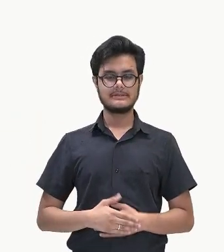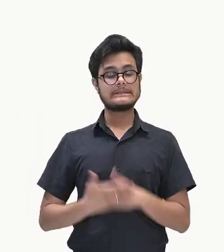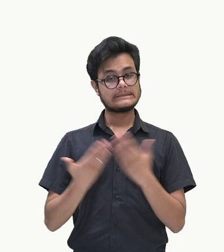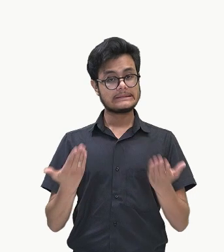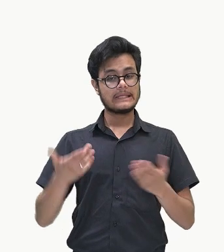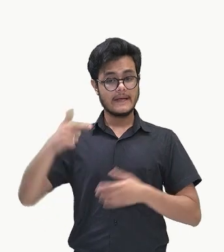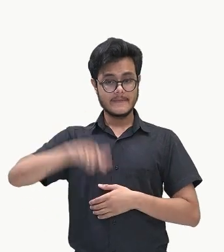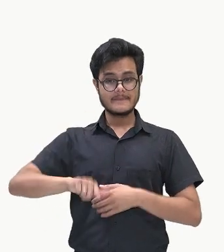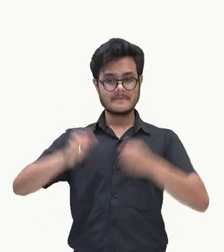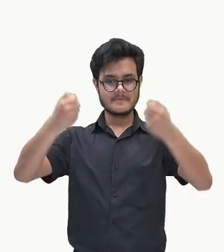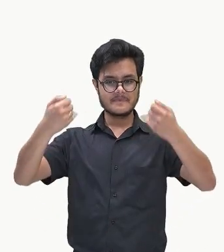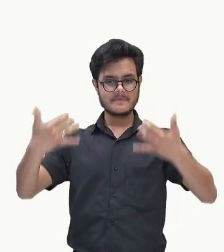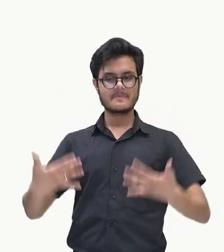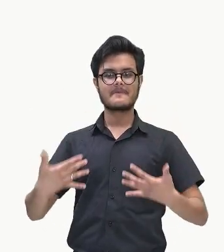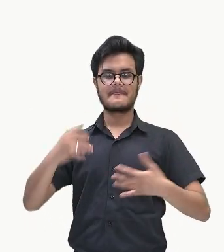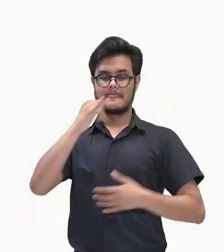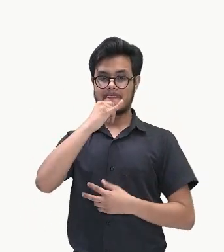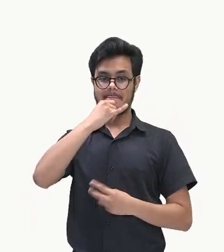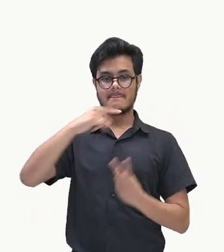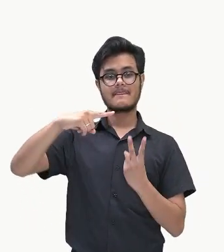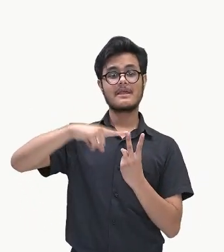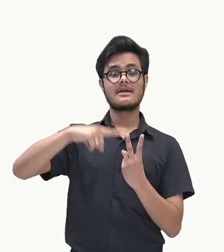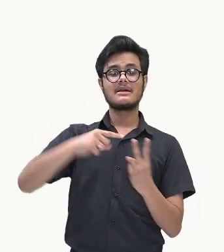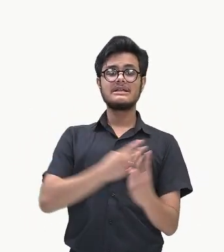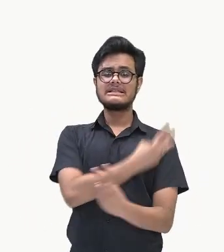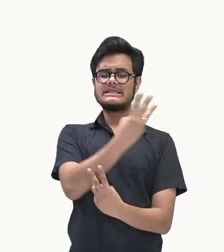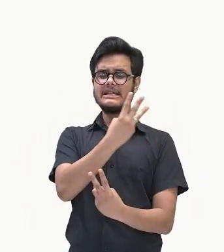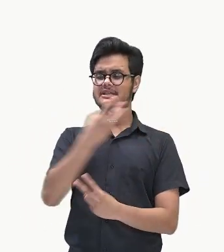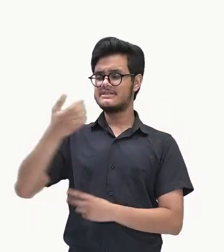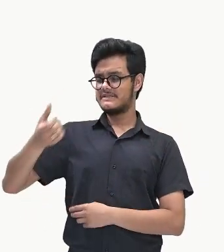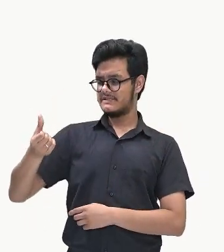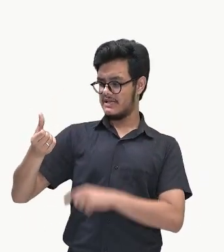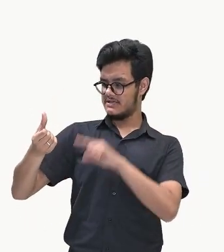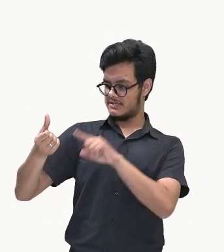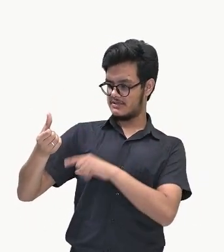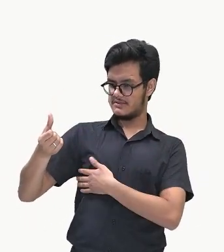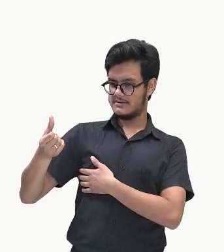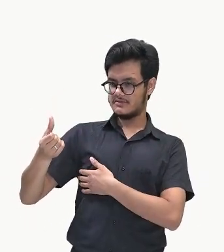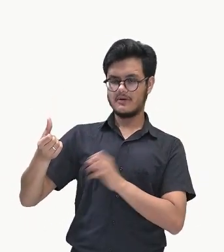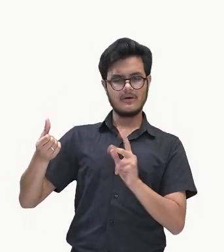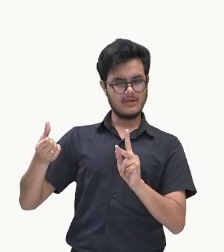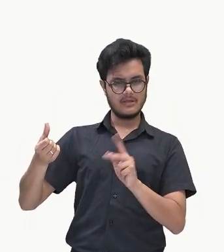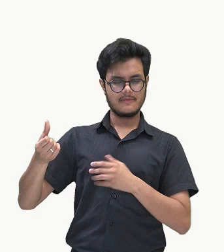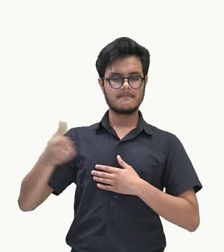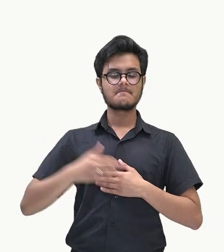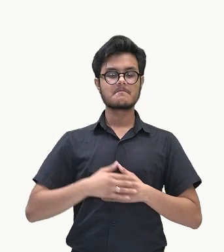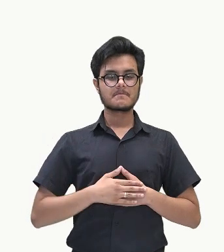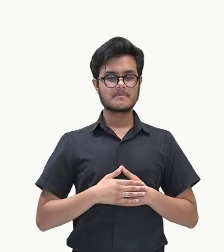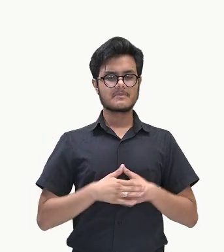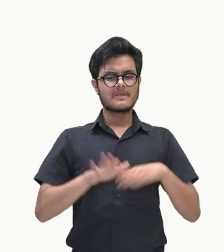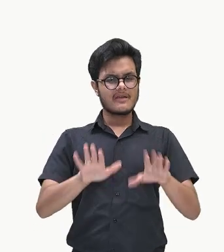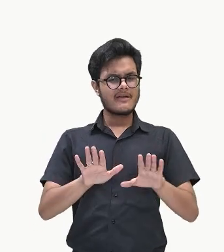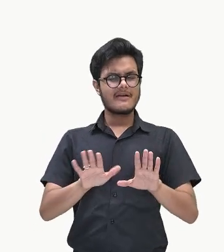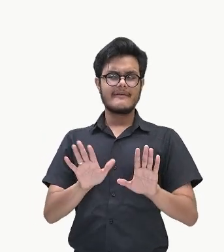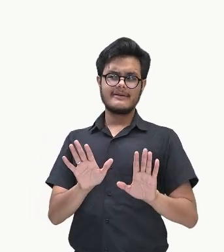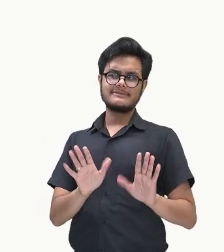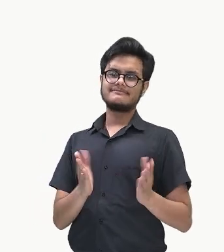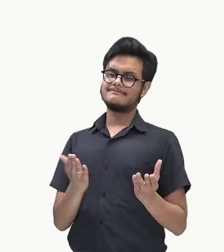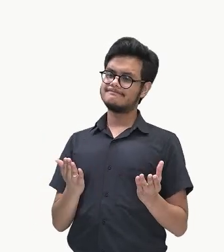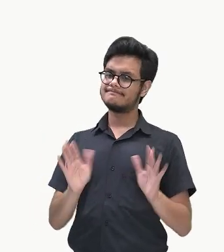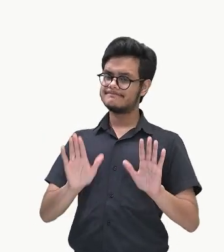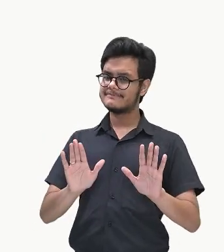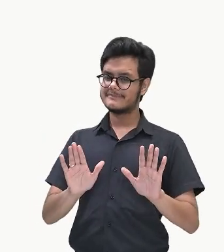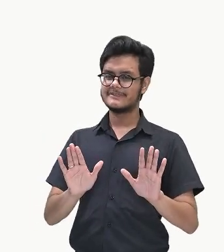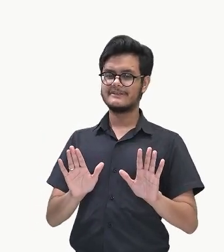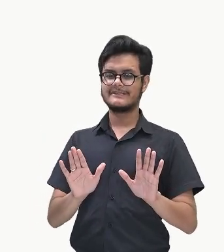Novamente, observe que aqui o meu índice é 3, aqui meu índice é 6. É fácil para a gente deixar os índices